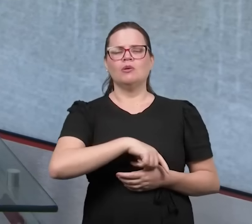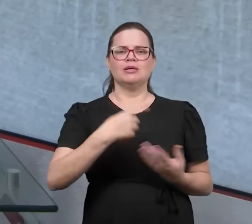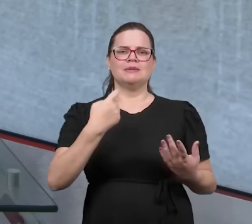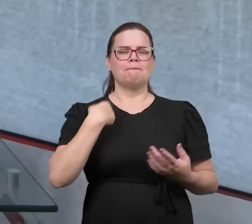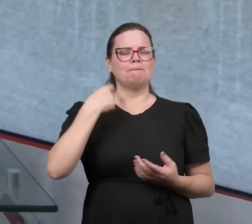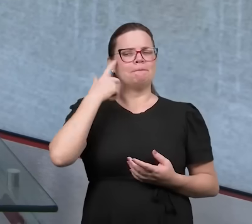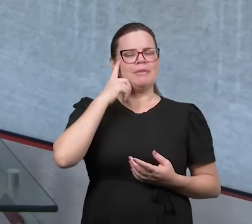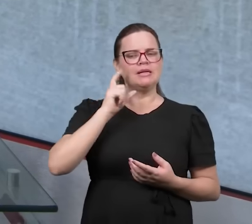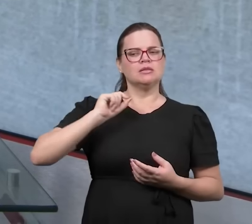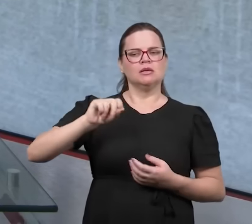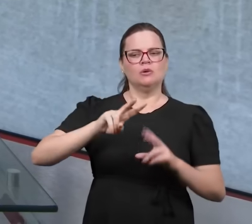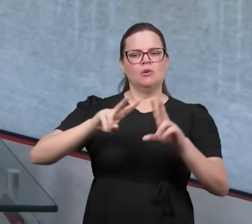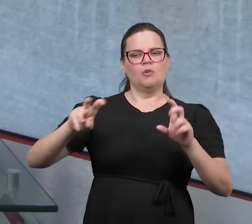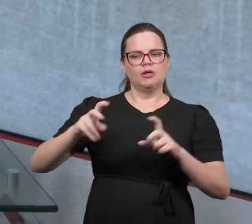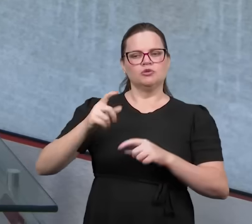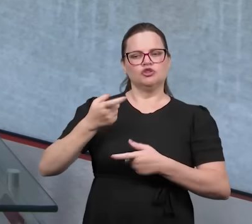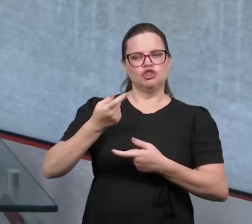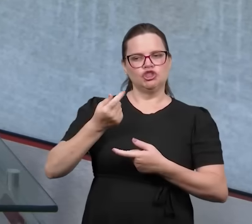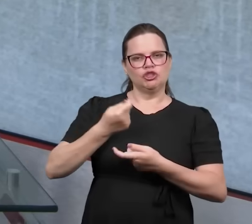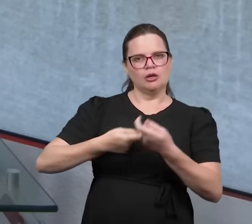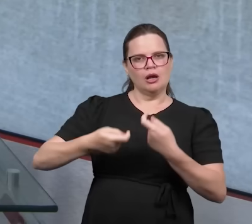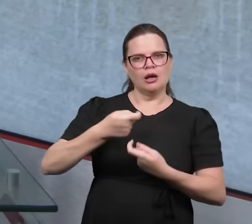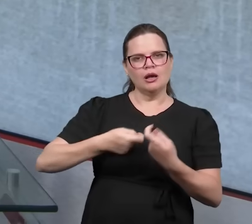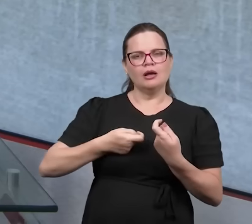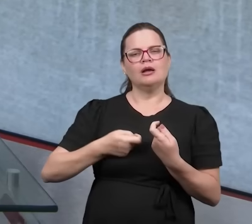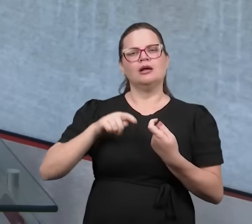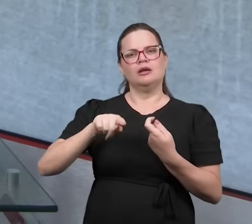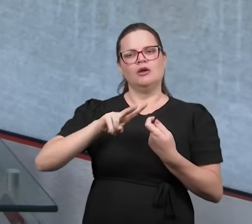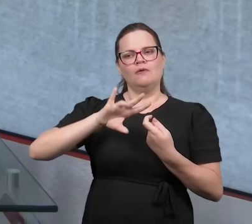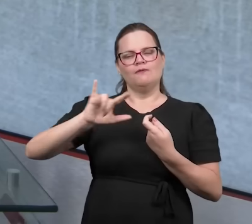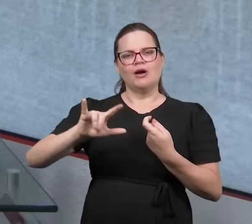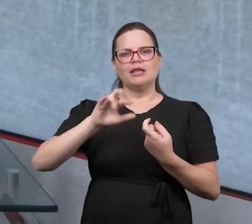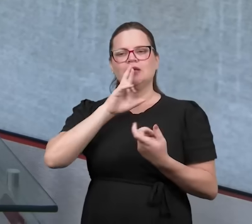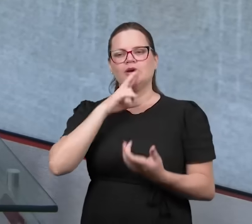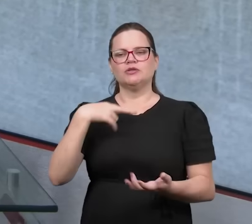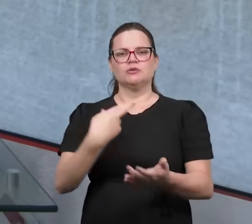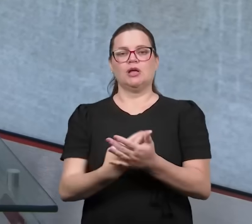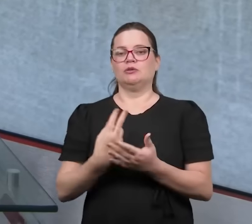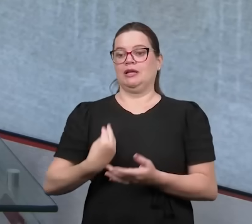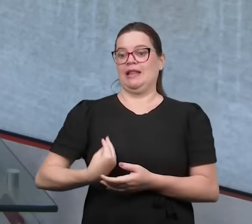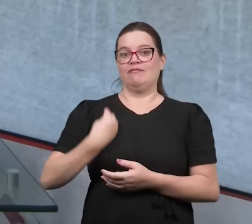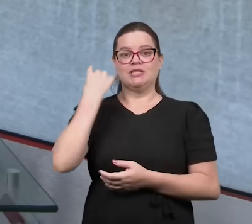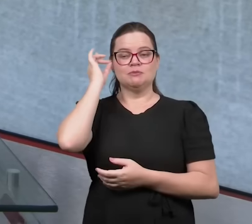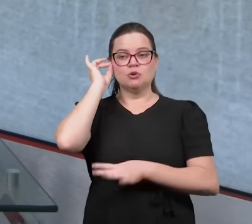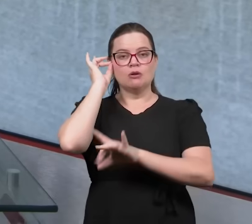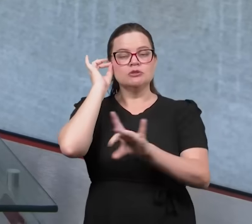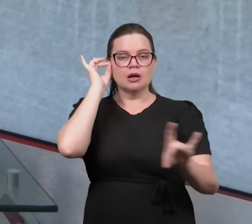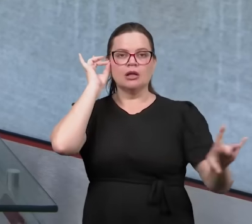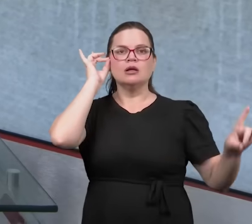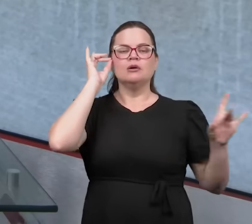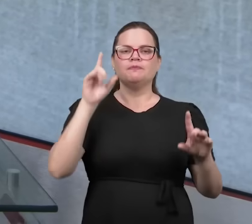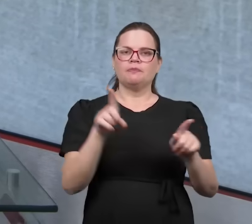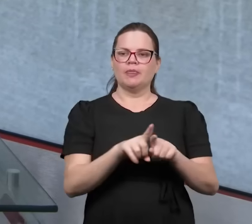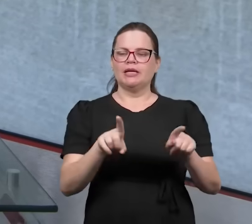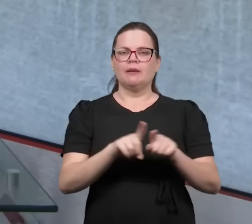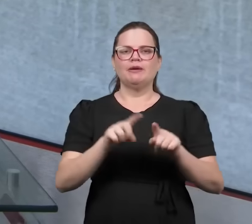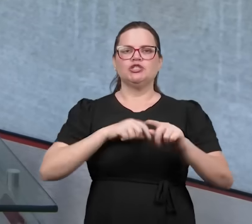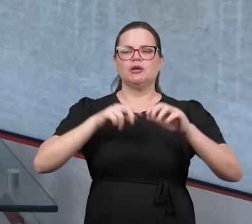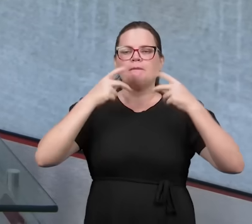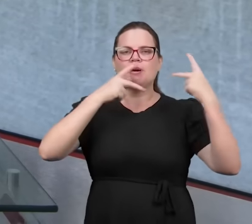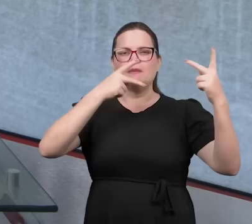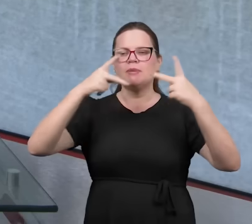uma administração dos bens materiais cujos resultados sejam espirituais e sejam resultados